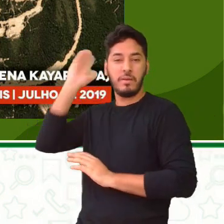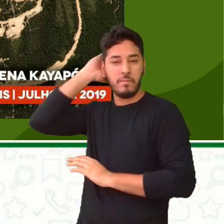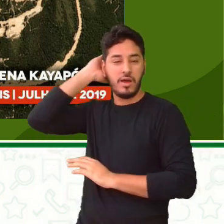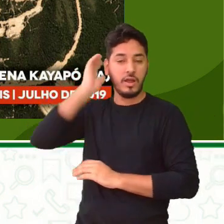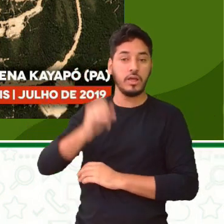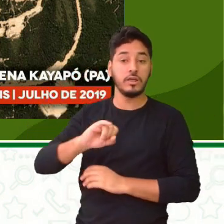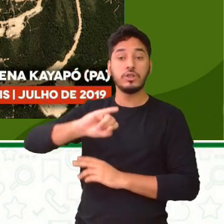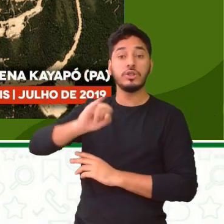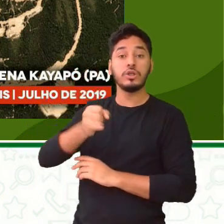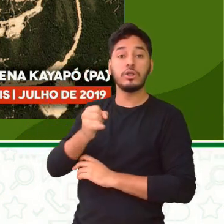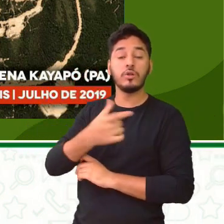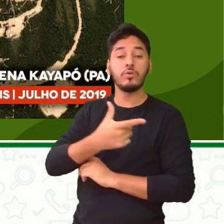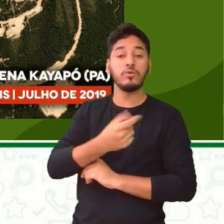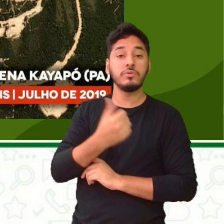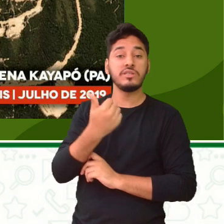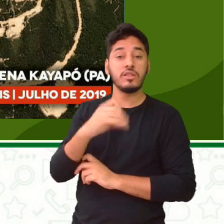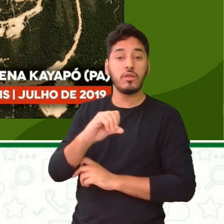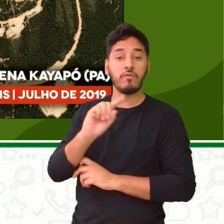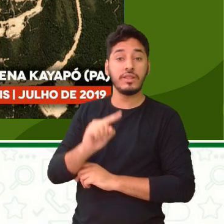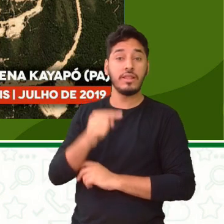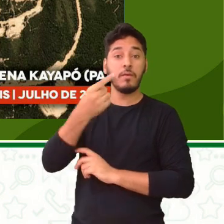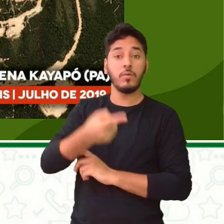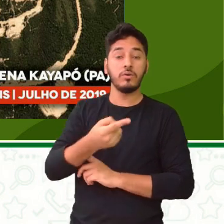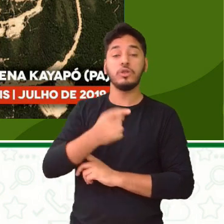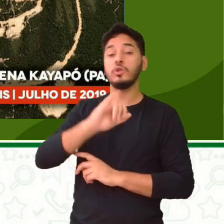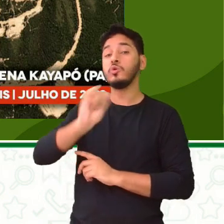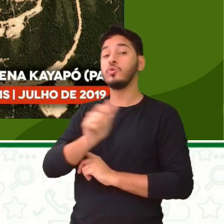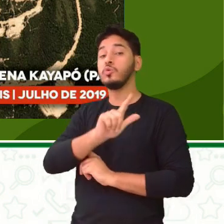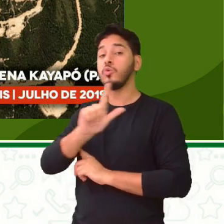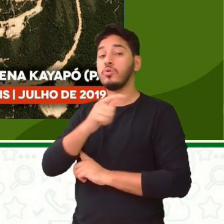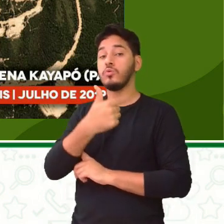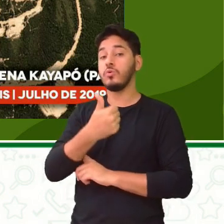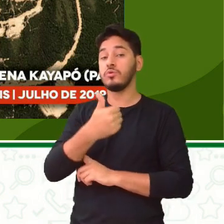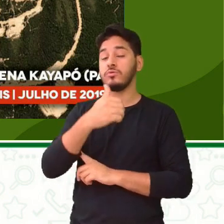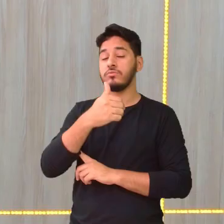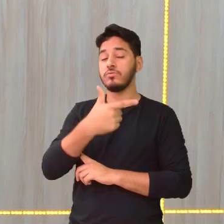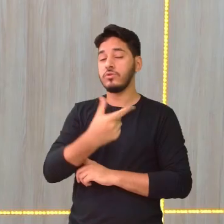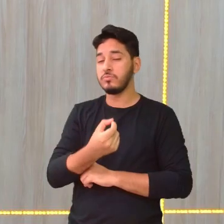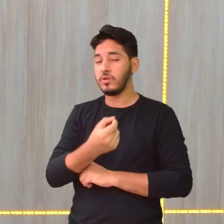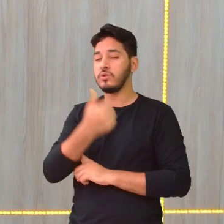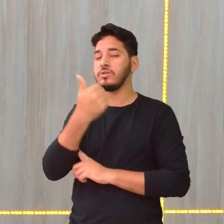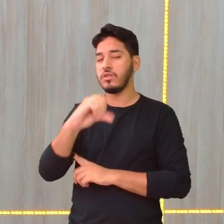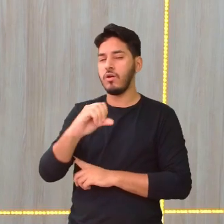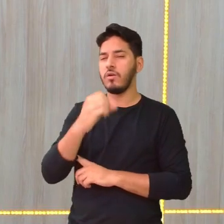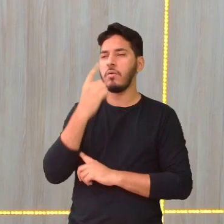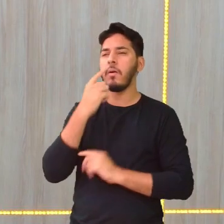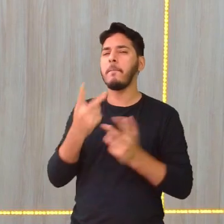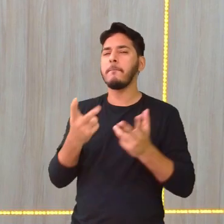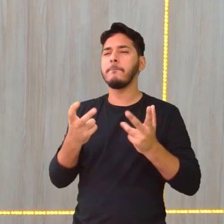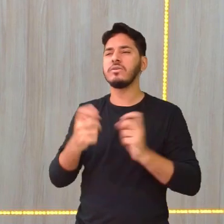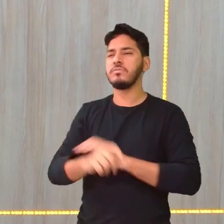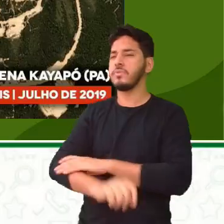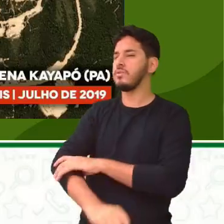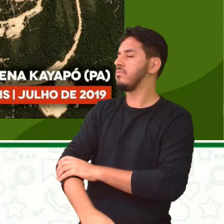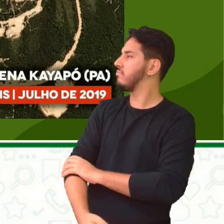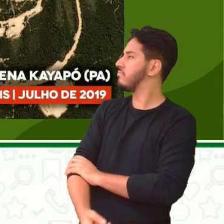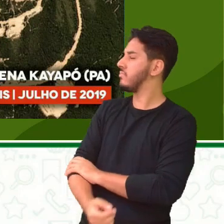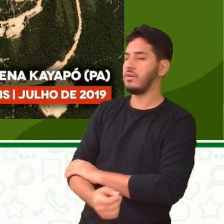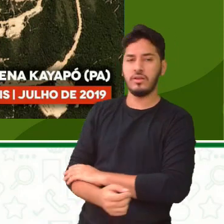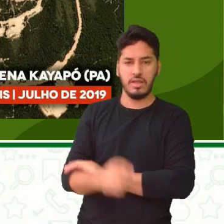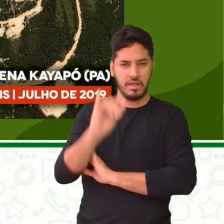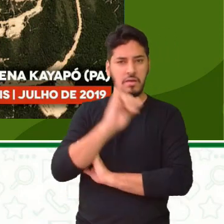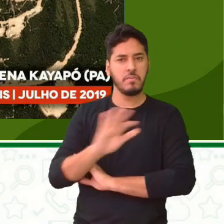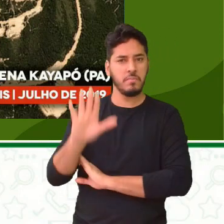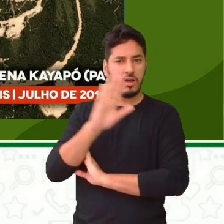janeiro de 2019 e depois em julho de 2019. Então, o que vocês podem perceber, né, na diferença da imagem da esquerda